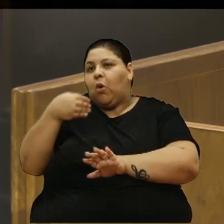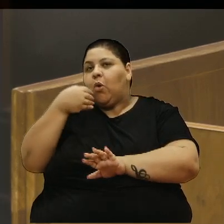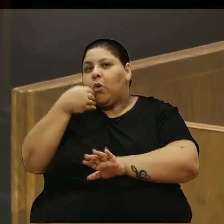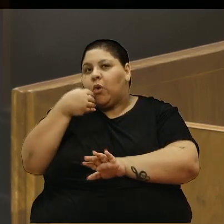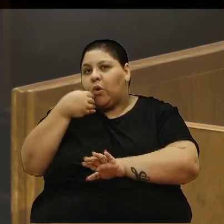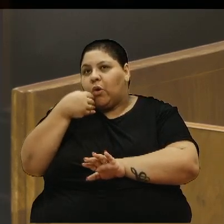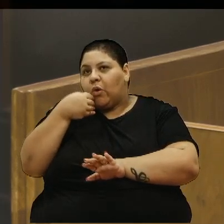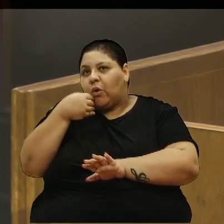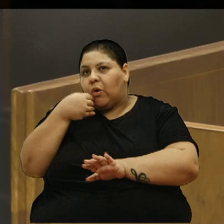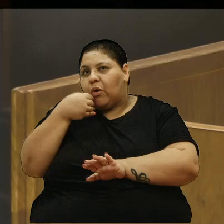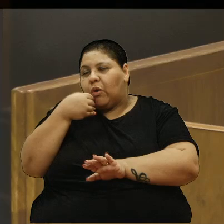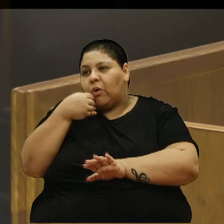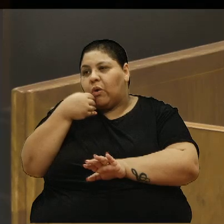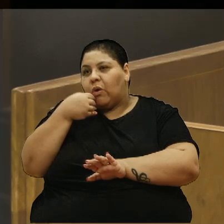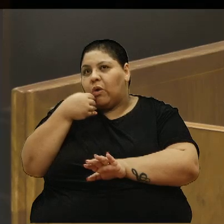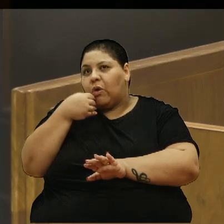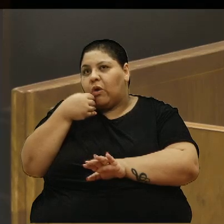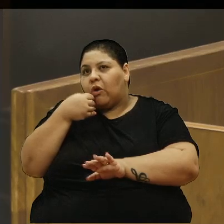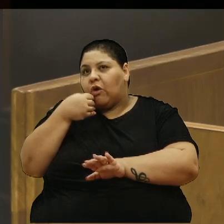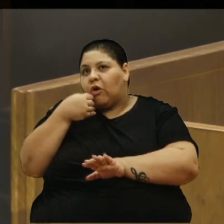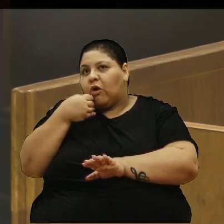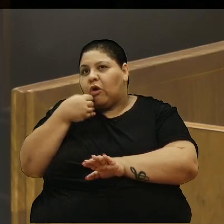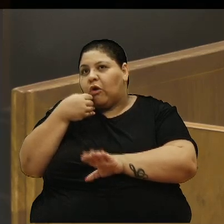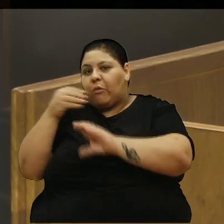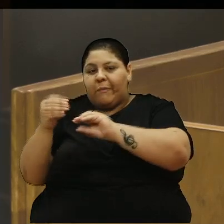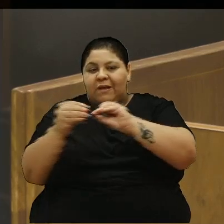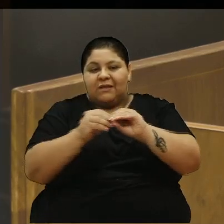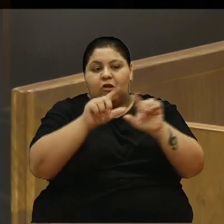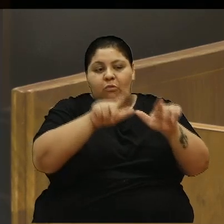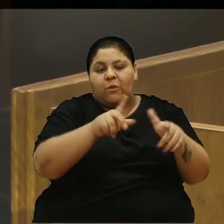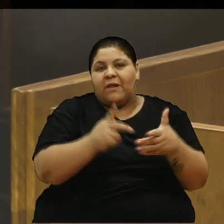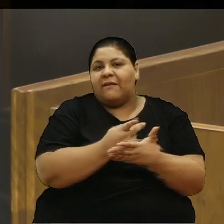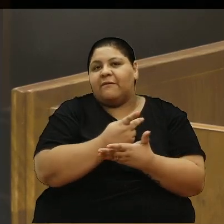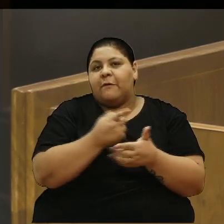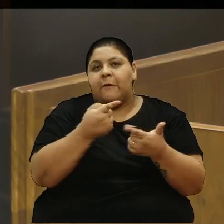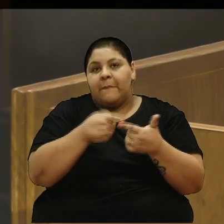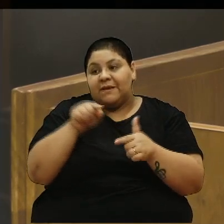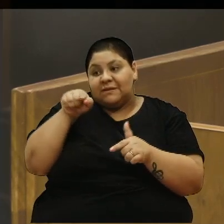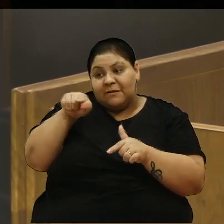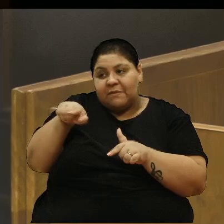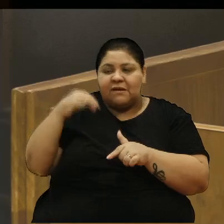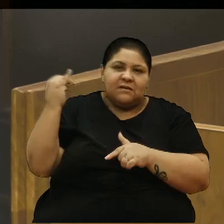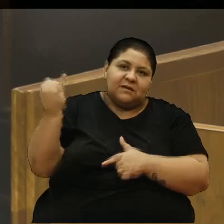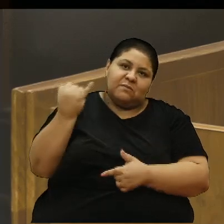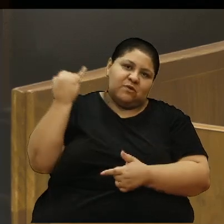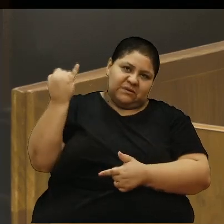acaba destinando erradamente e que para eles é fundamental.